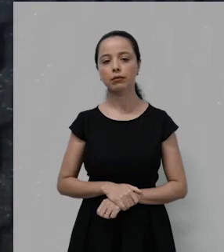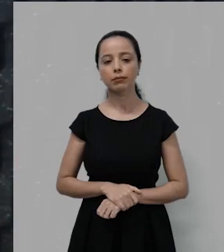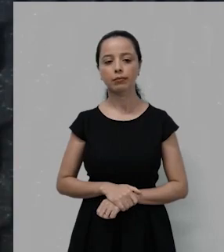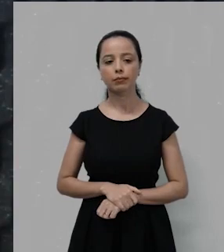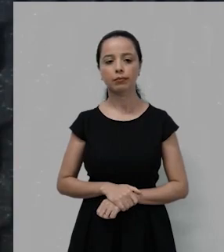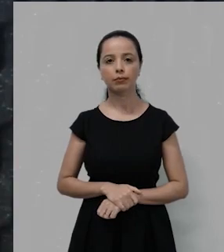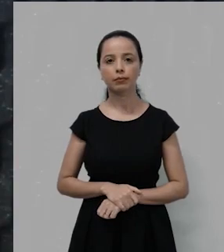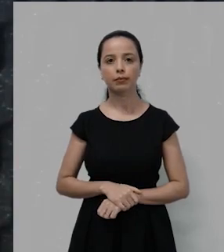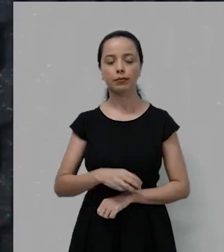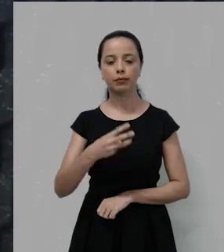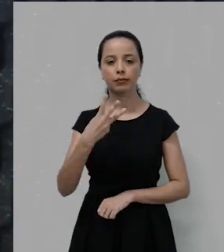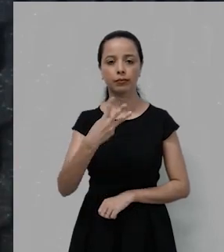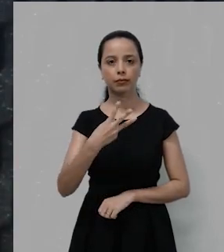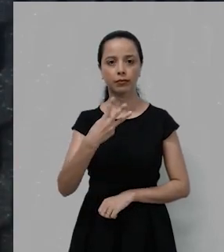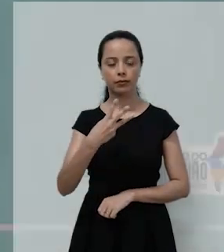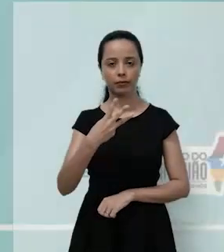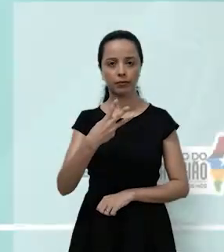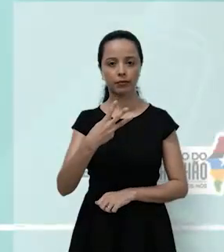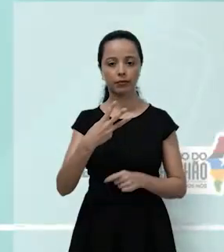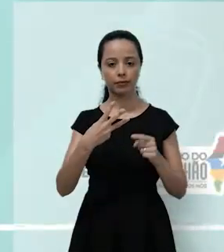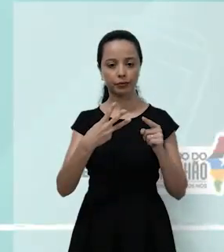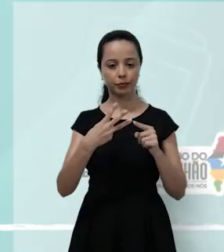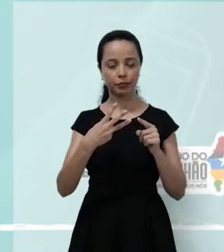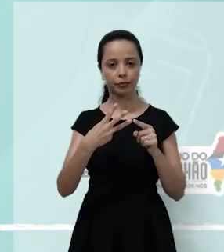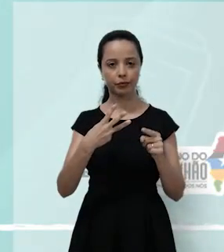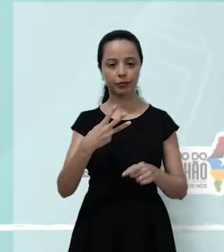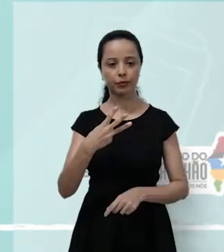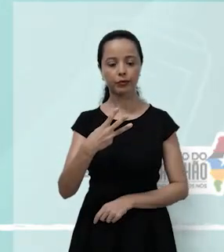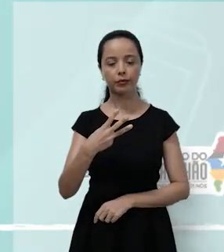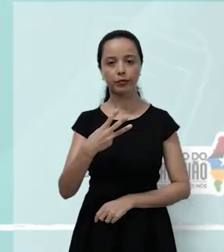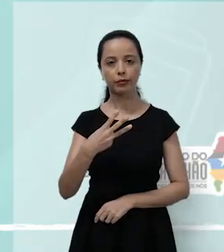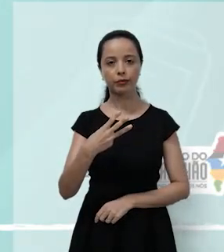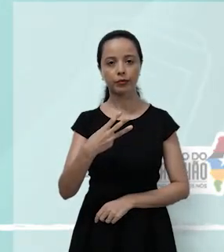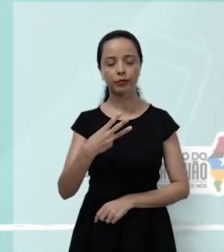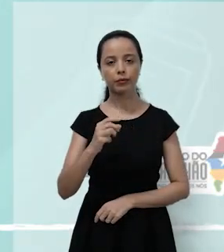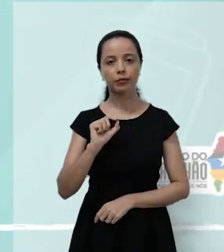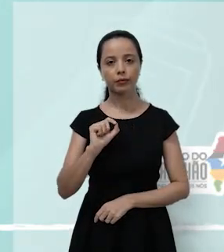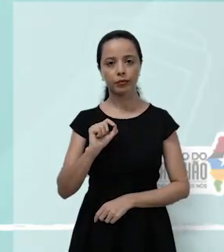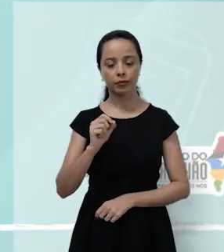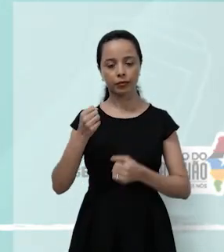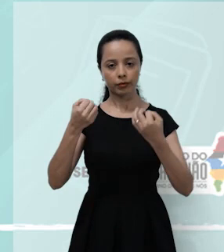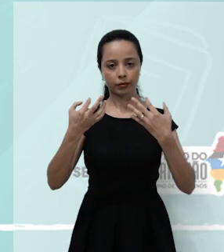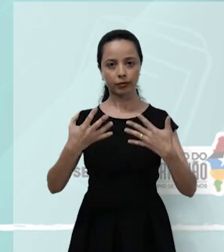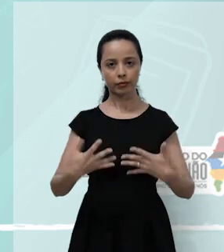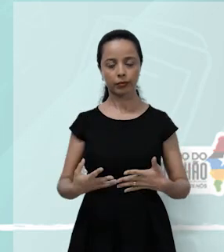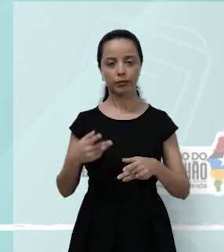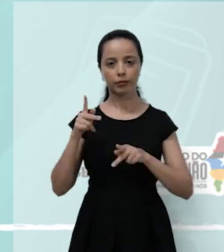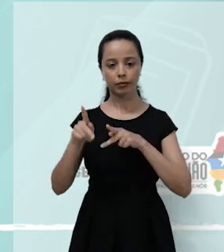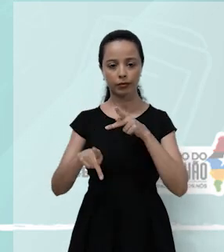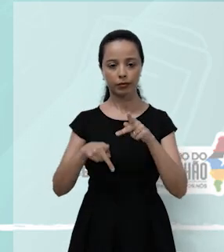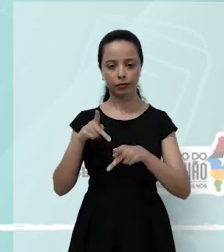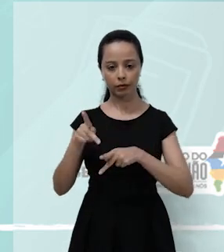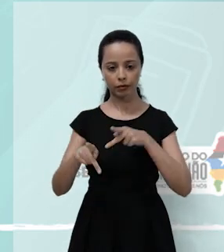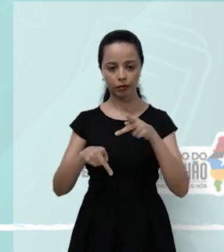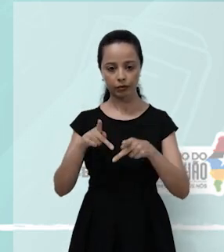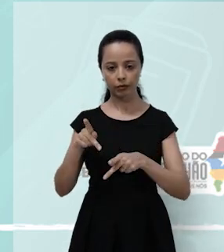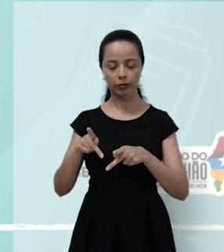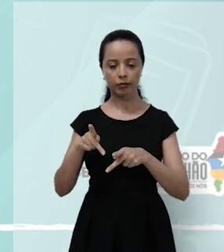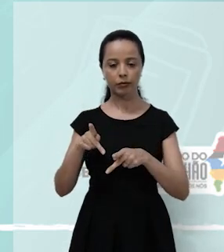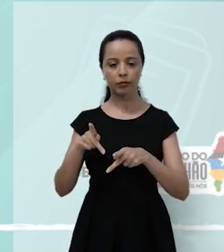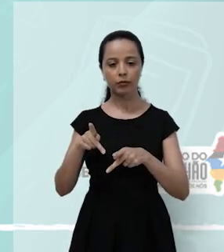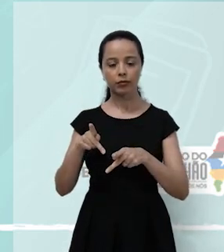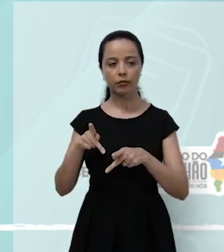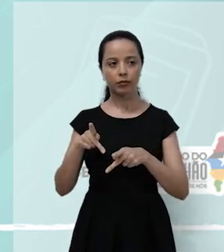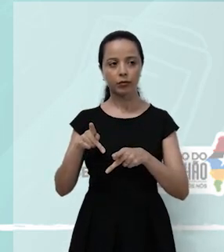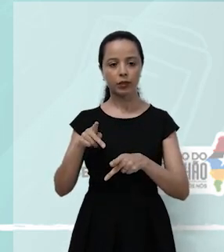a terceira informação, né, a terceira afirmativa diz o seguinte: uma população de roedores com taxa